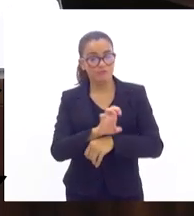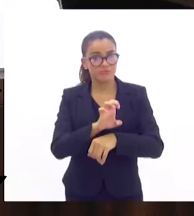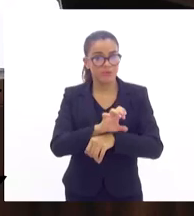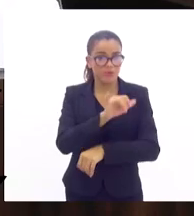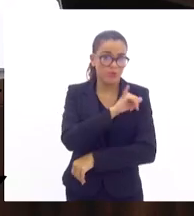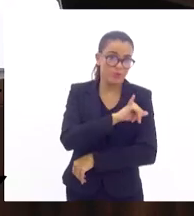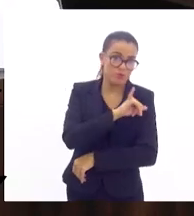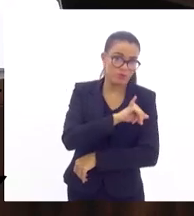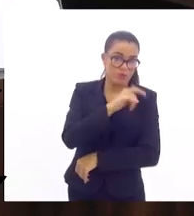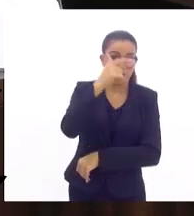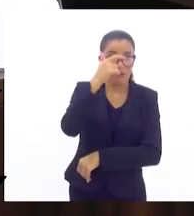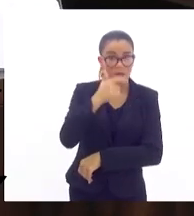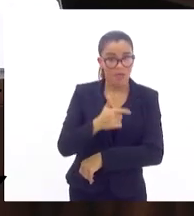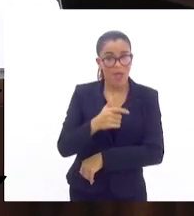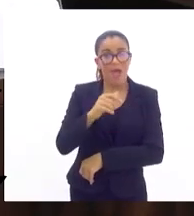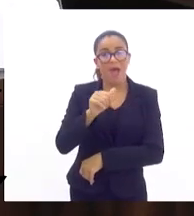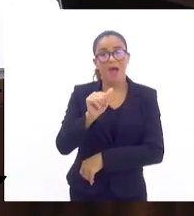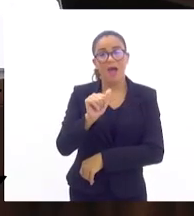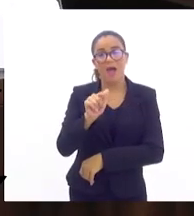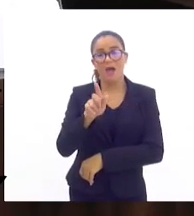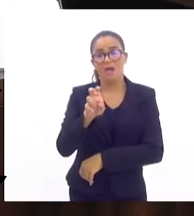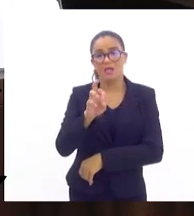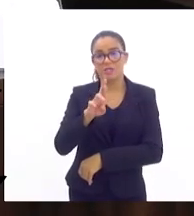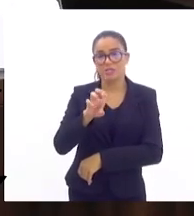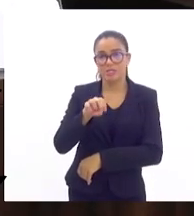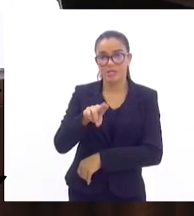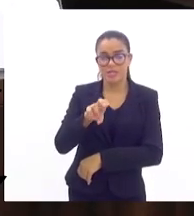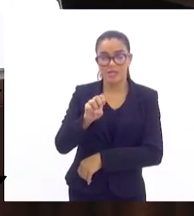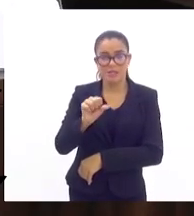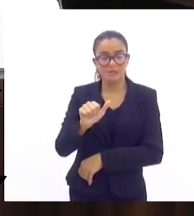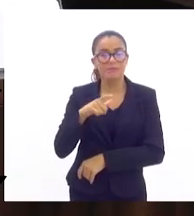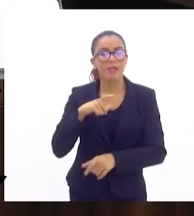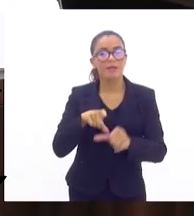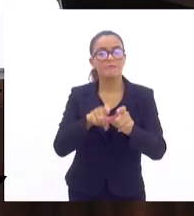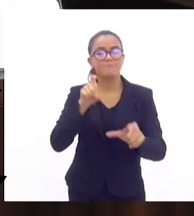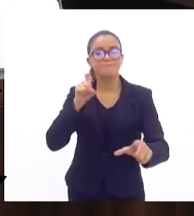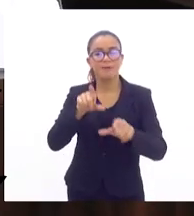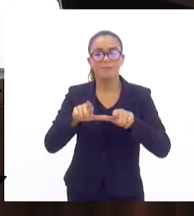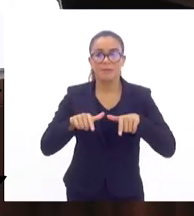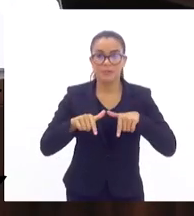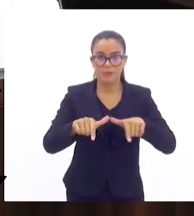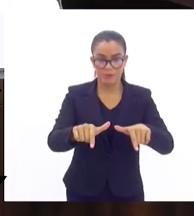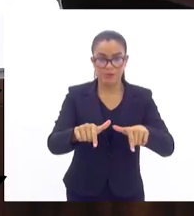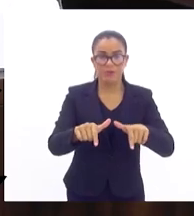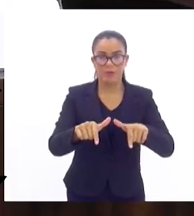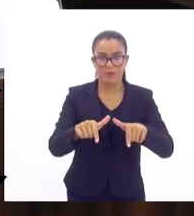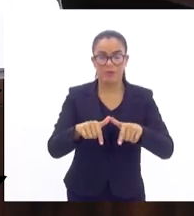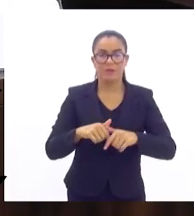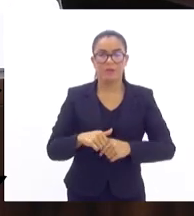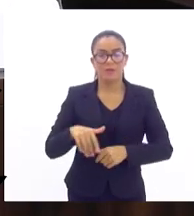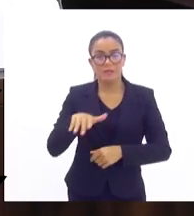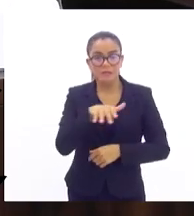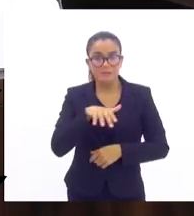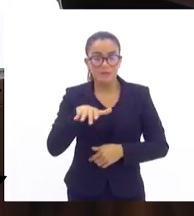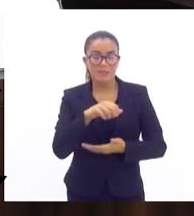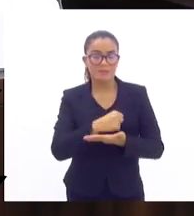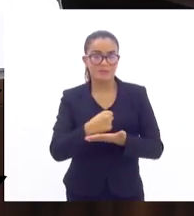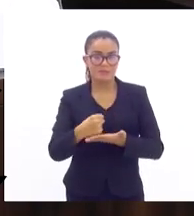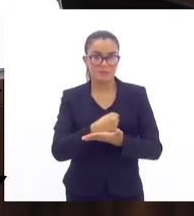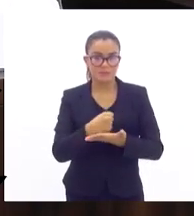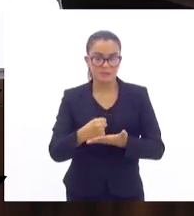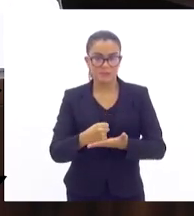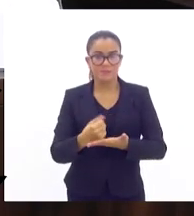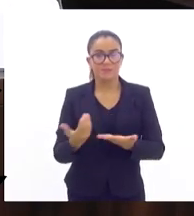Estado, a Genersa, de certa forma, tem uma independência para atuar. Tem independência para atuar nessa questão contratual.